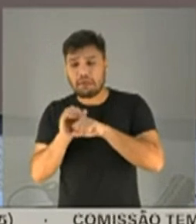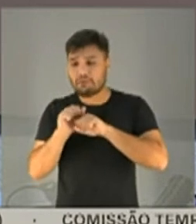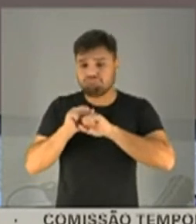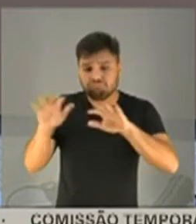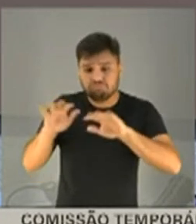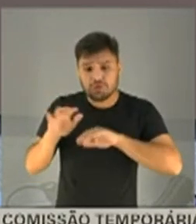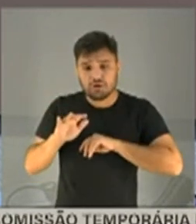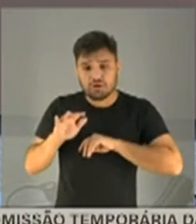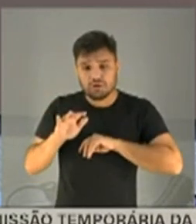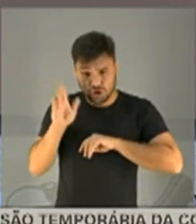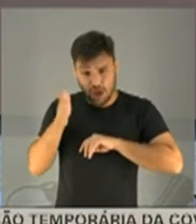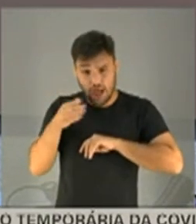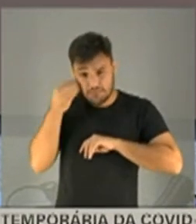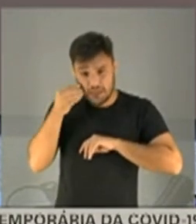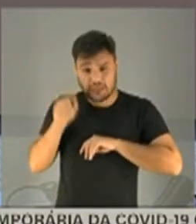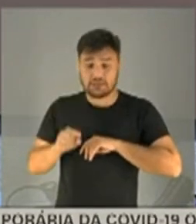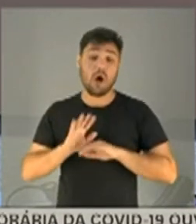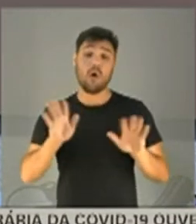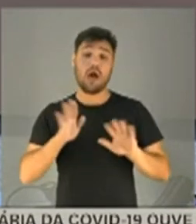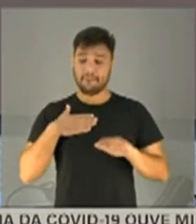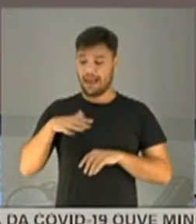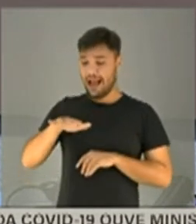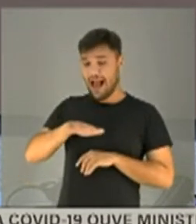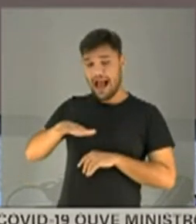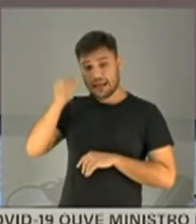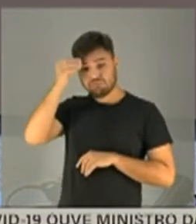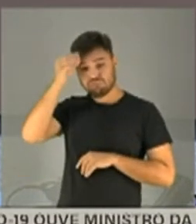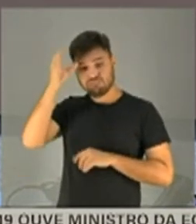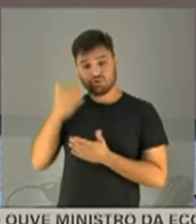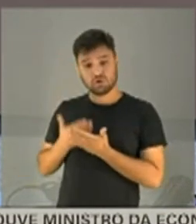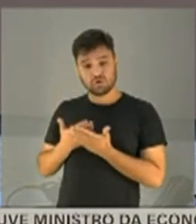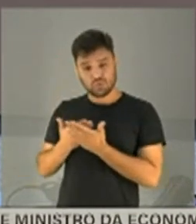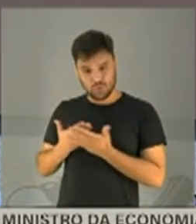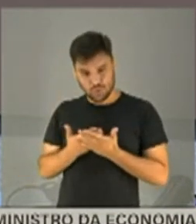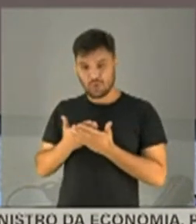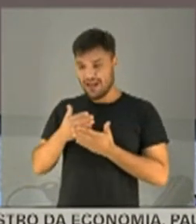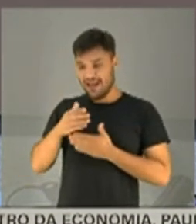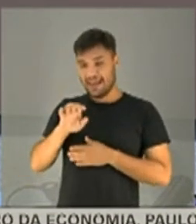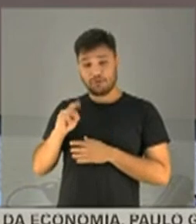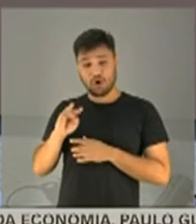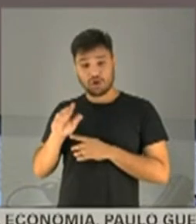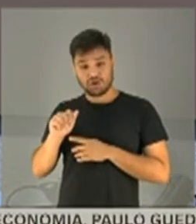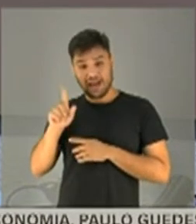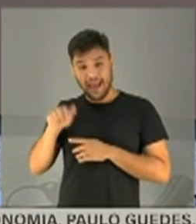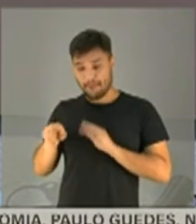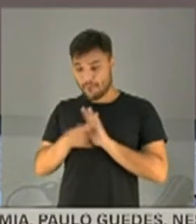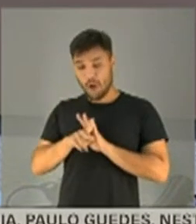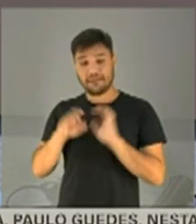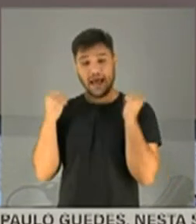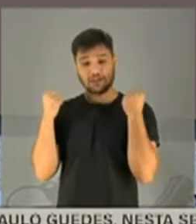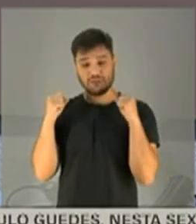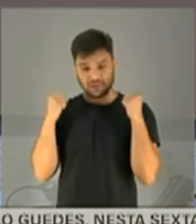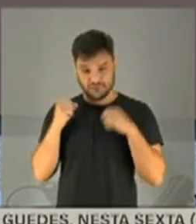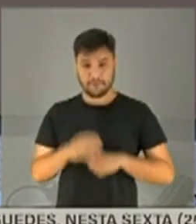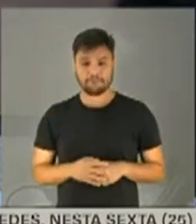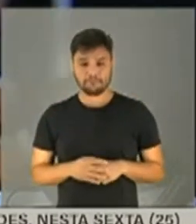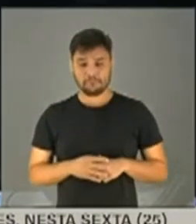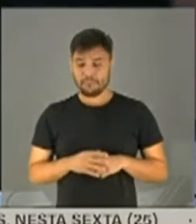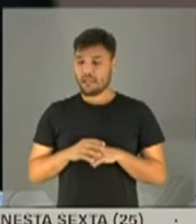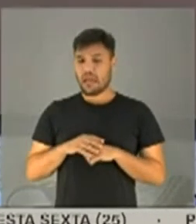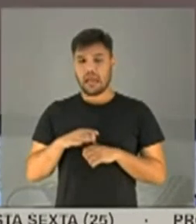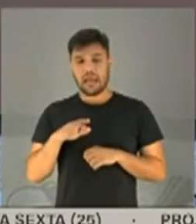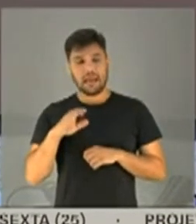alguma outra, não? Não, desculpe, senador. A minha área de conhecimento, a minha área de estudo na epidemiologia é a epidemiologia da atividade física. Efeito da